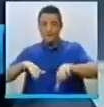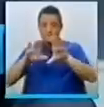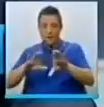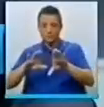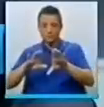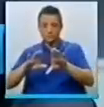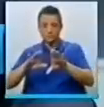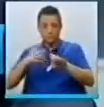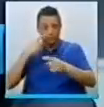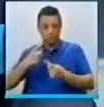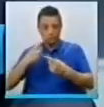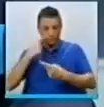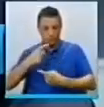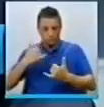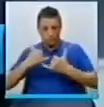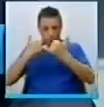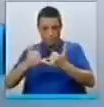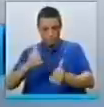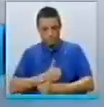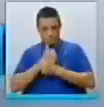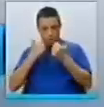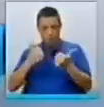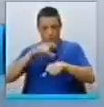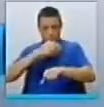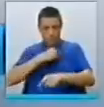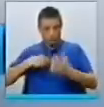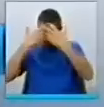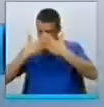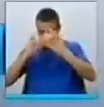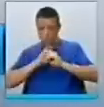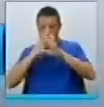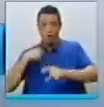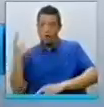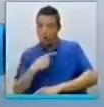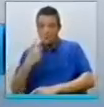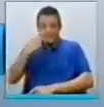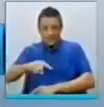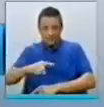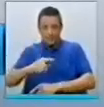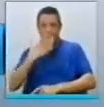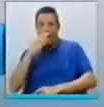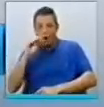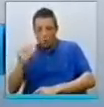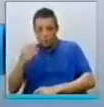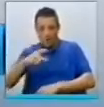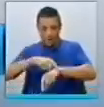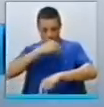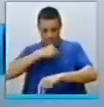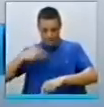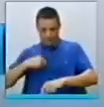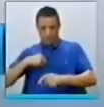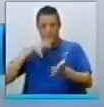para serem depois e melhores médicos não tenha dúvida nós queremos que ter estudantes que sejam médicos